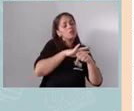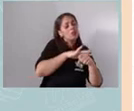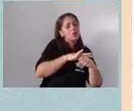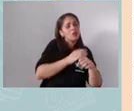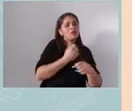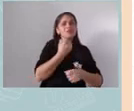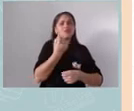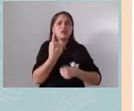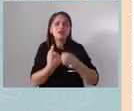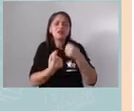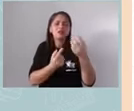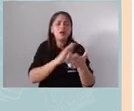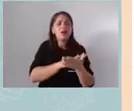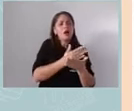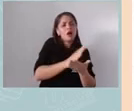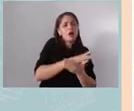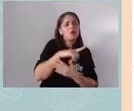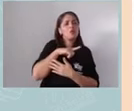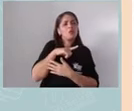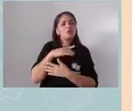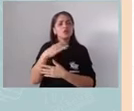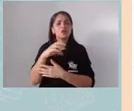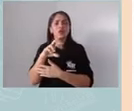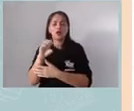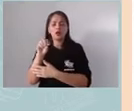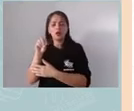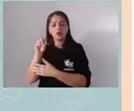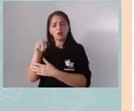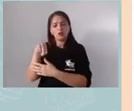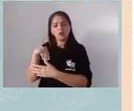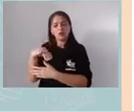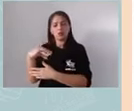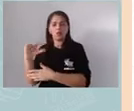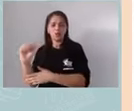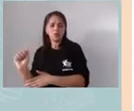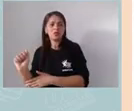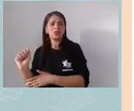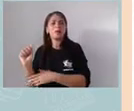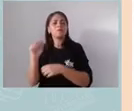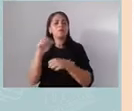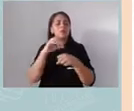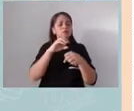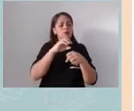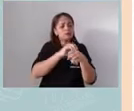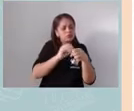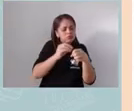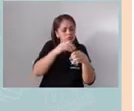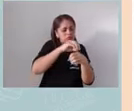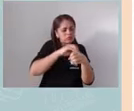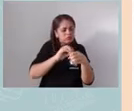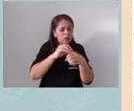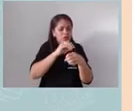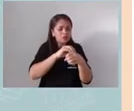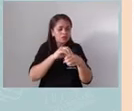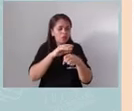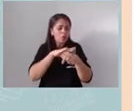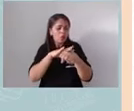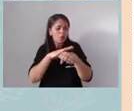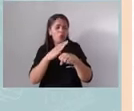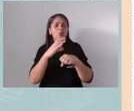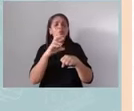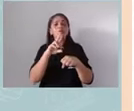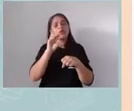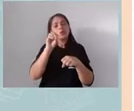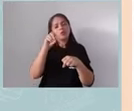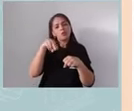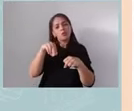manifestação crônica. Então, a gente tem, por exemplo, chikungunya. Chikungunya, em muitas pessoas, ela se torna uma doença crônica. Depois que passa aquela manifestação